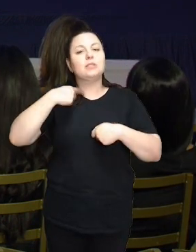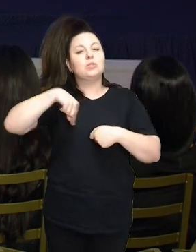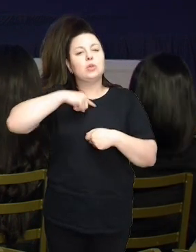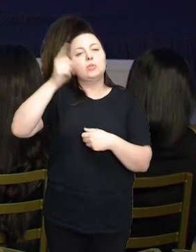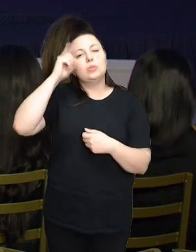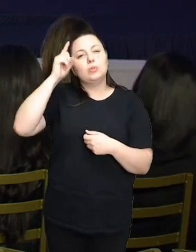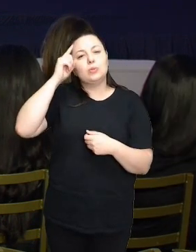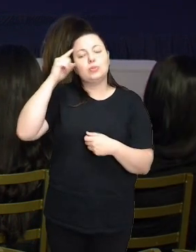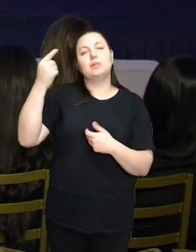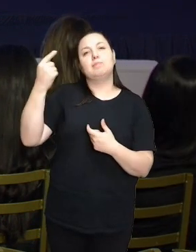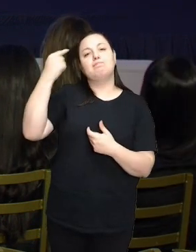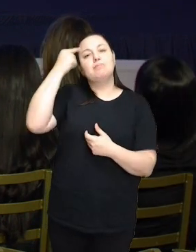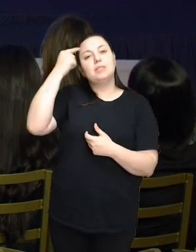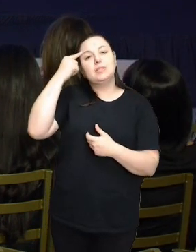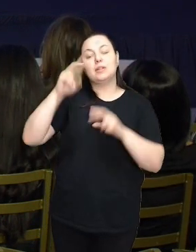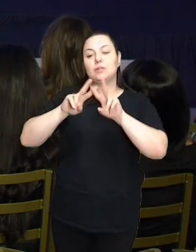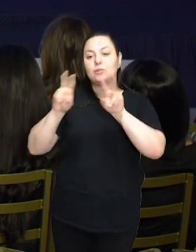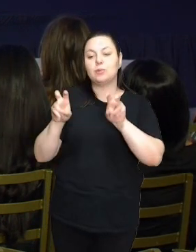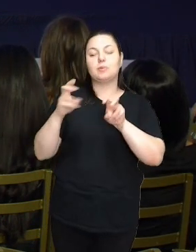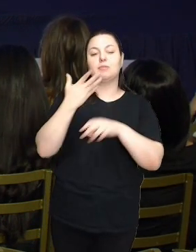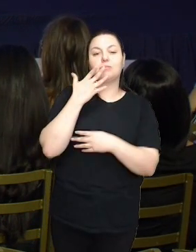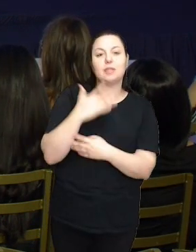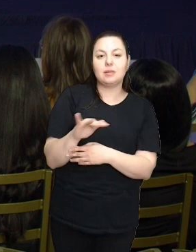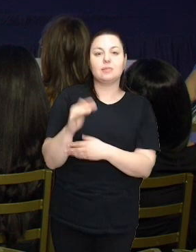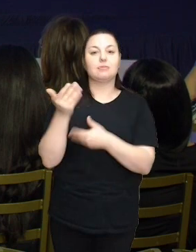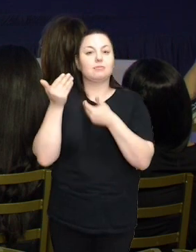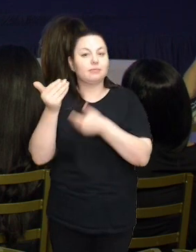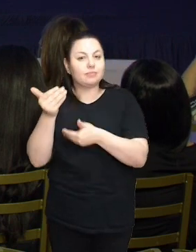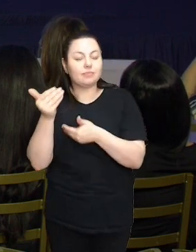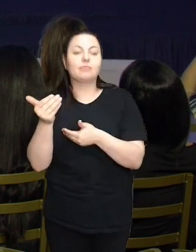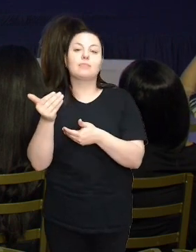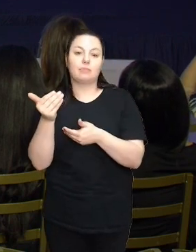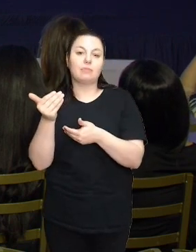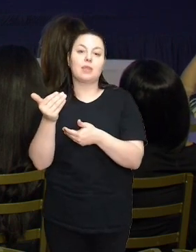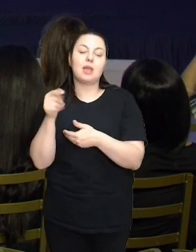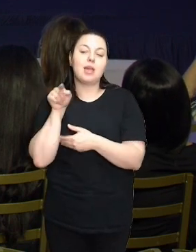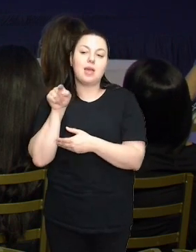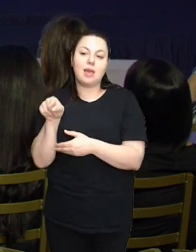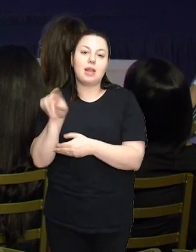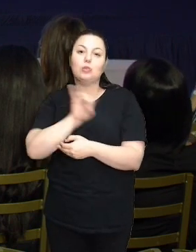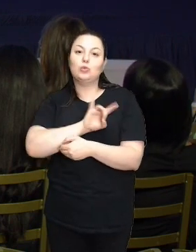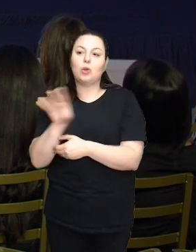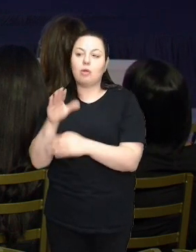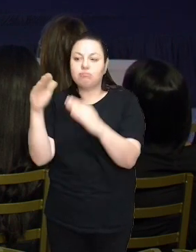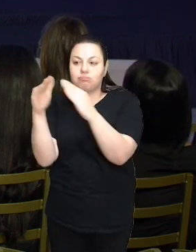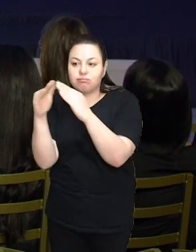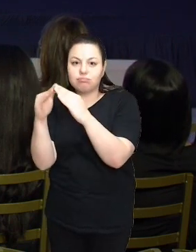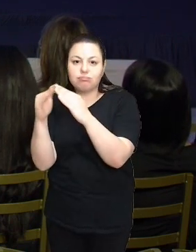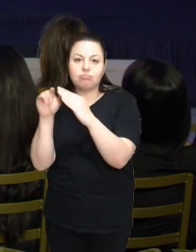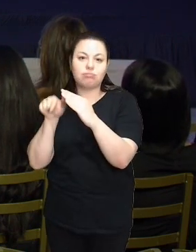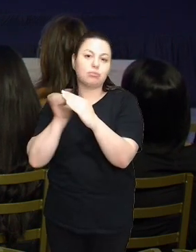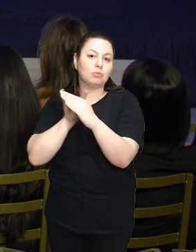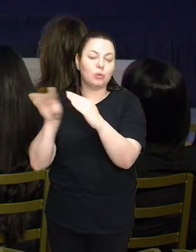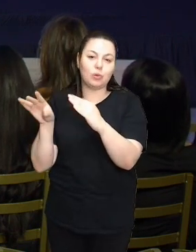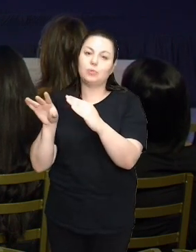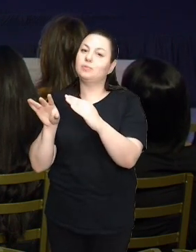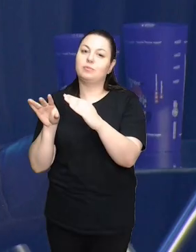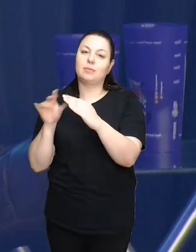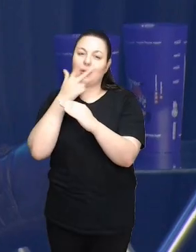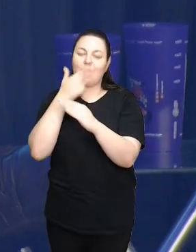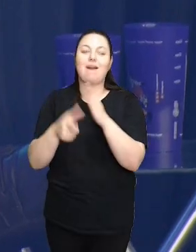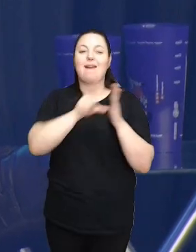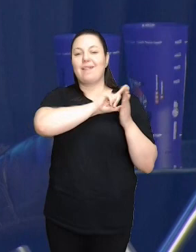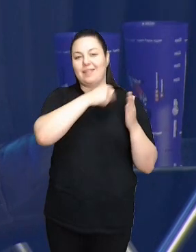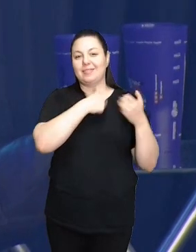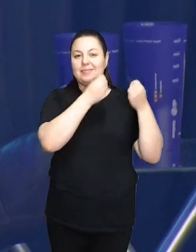adolescente, prepará-los para que ele possa sair do ambiente, da bolha de casa, voltando para aquela ideia que eu acabei de falar há pouco aqui,